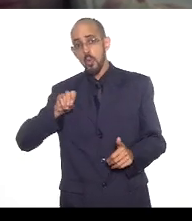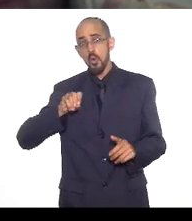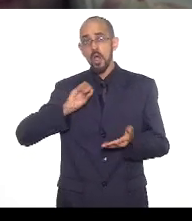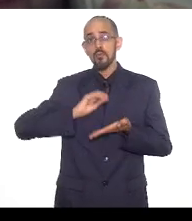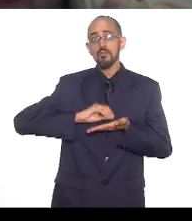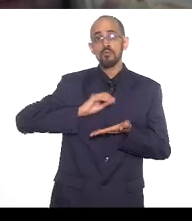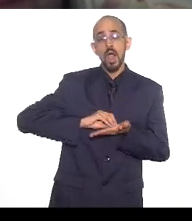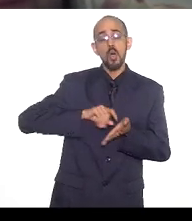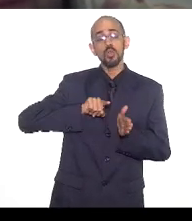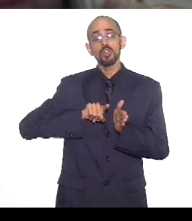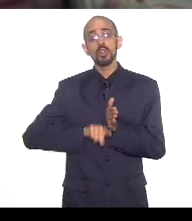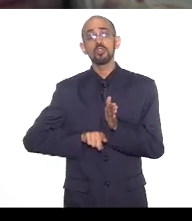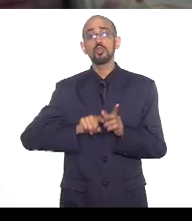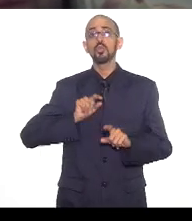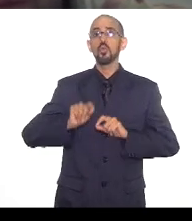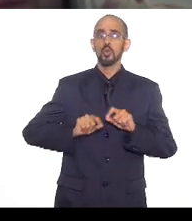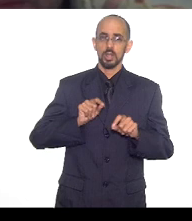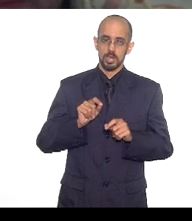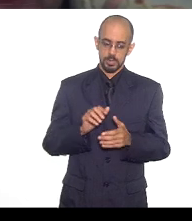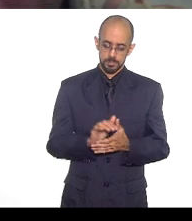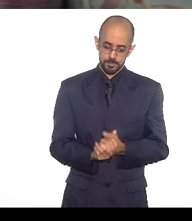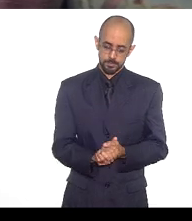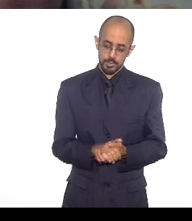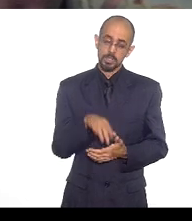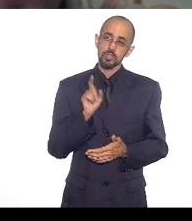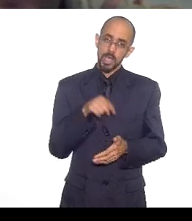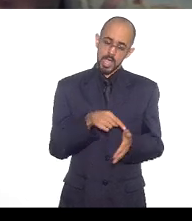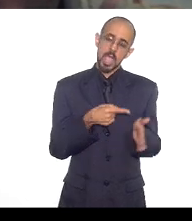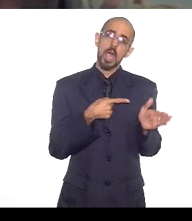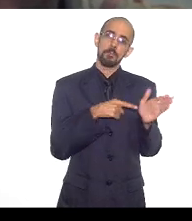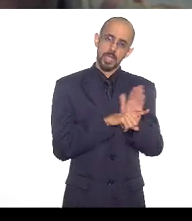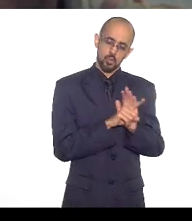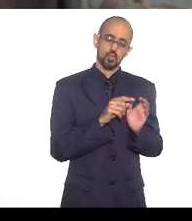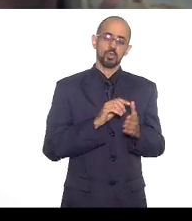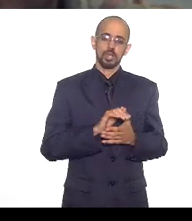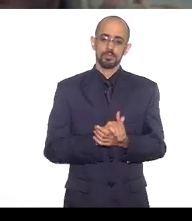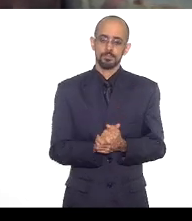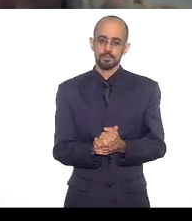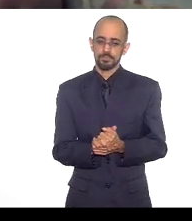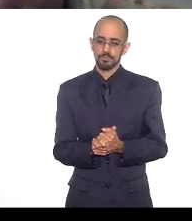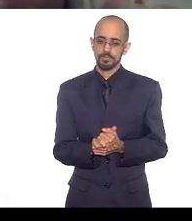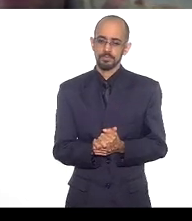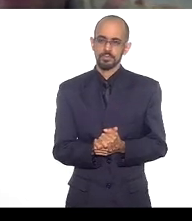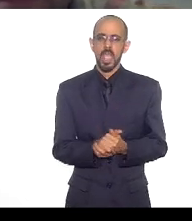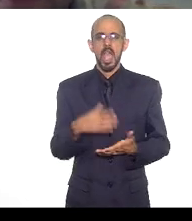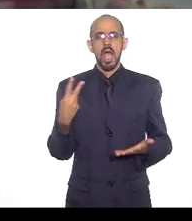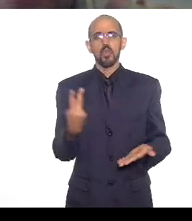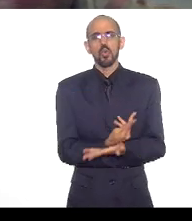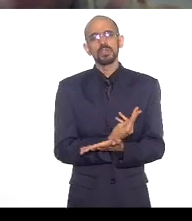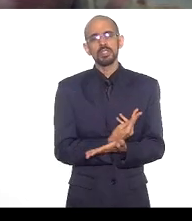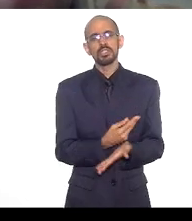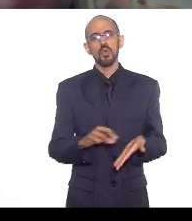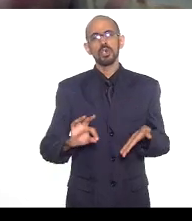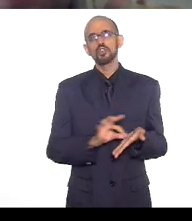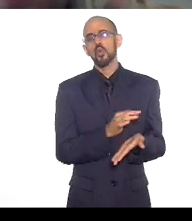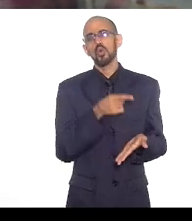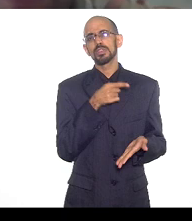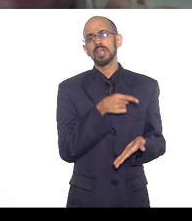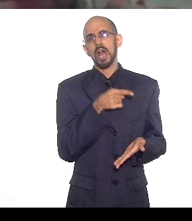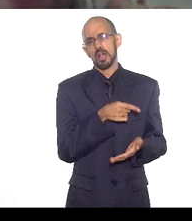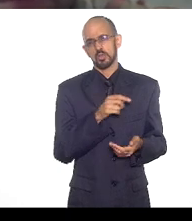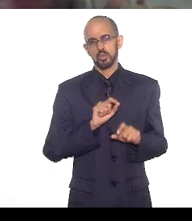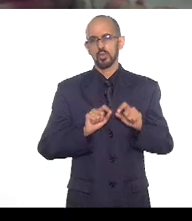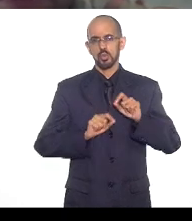Eu acho que a pergunta é essa, né? A pergunta é, houve neste contrato,